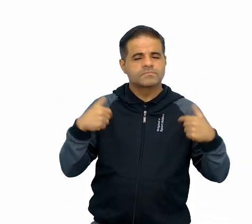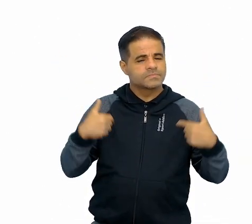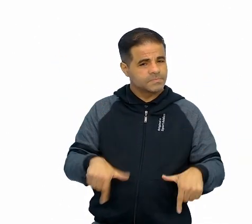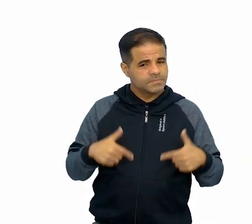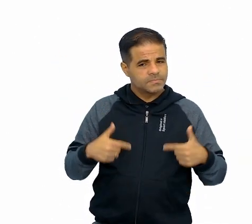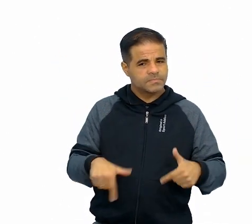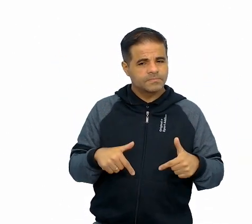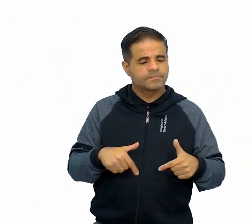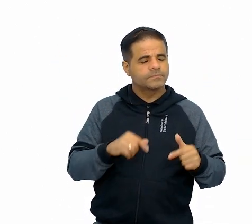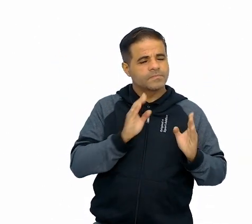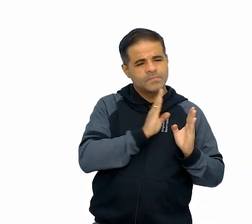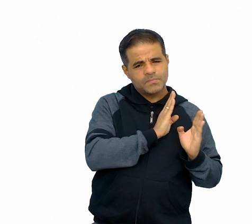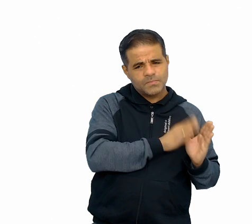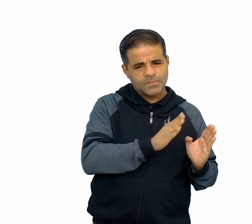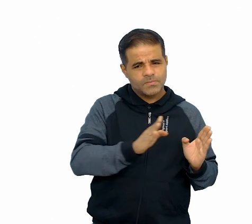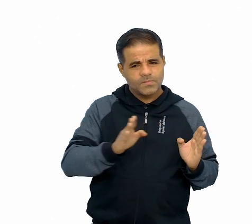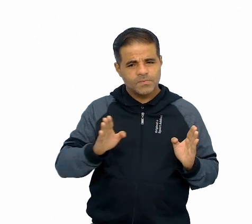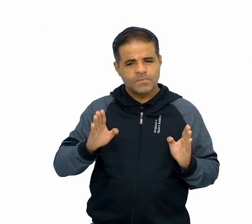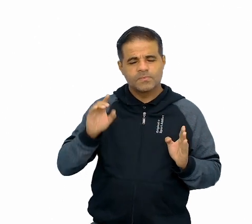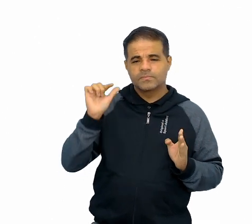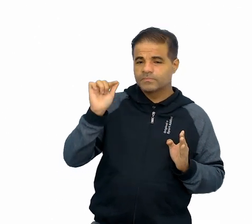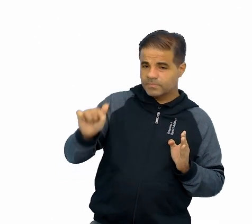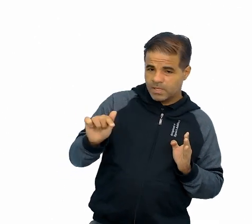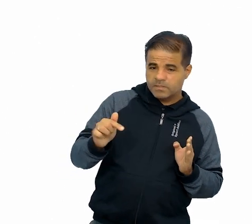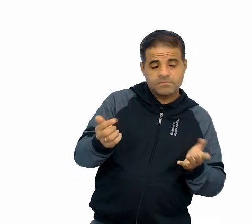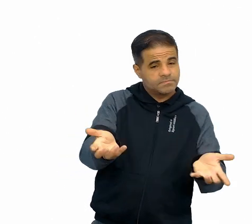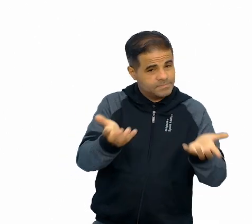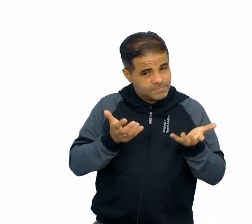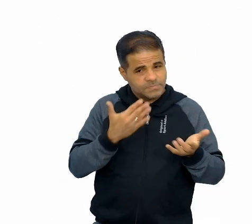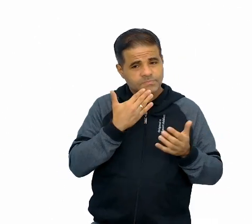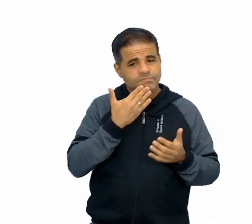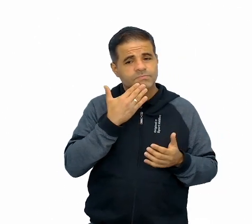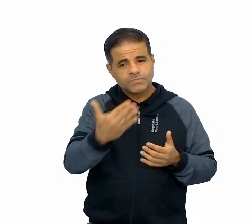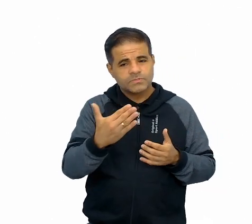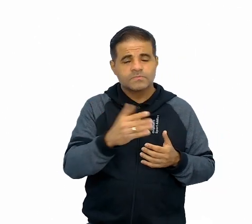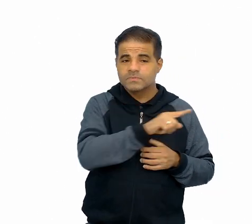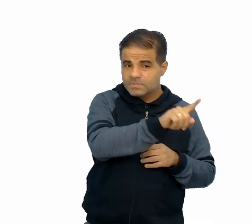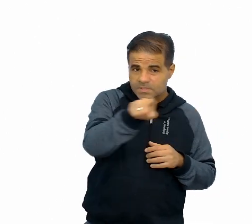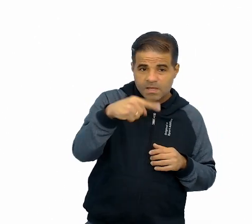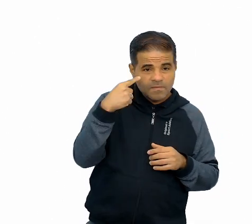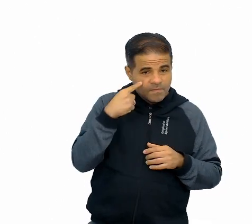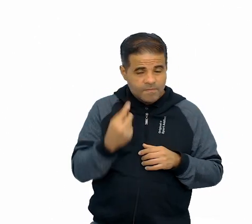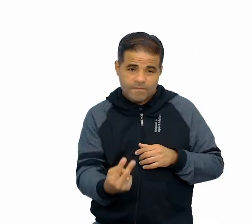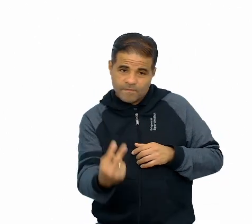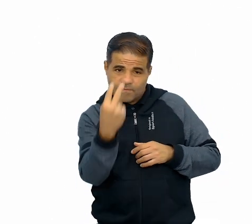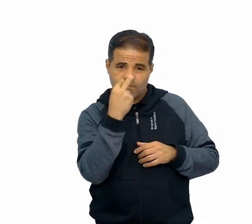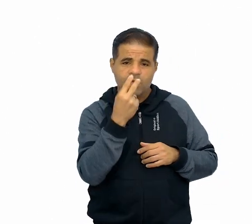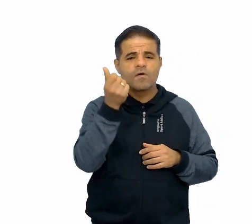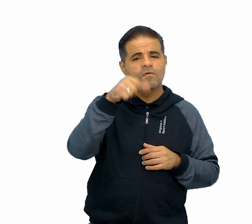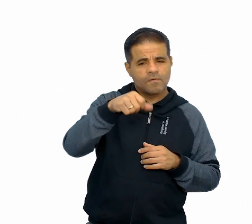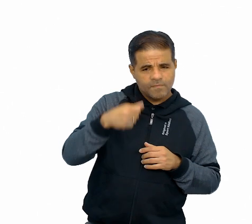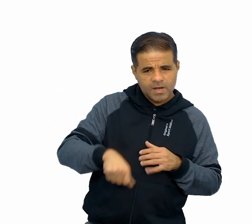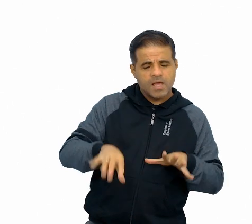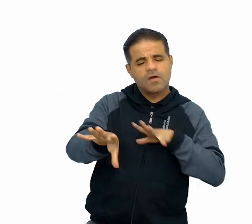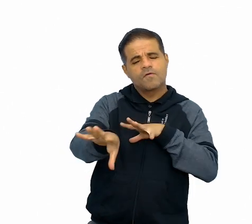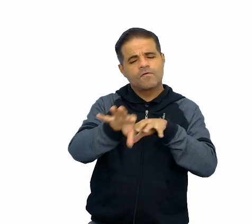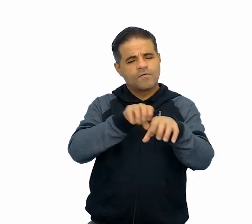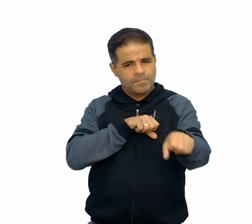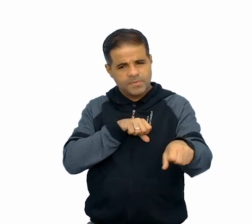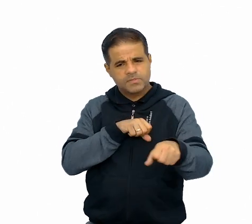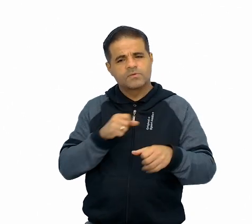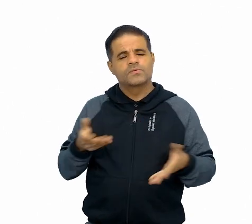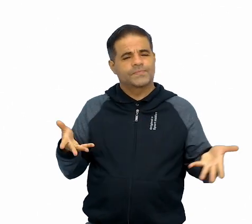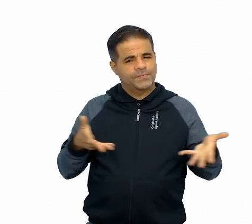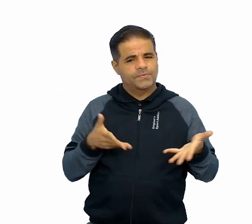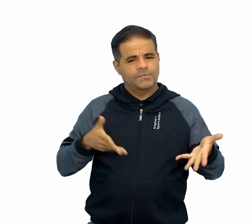com a sequência didática 7, e gostaria de pedir que vocês avaliassem a nossa formação de hoje a